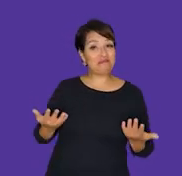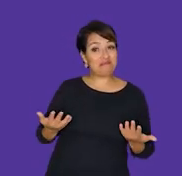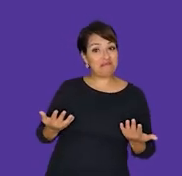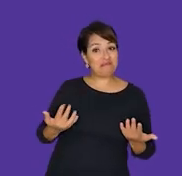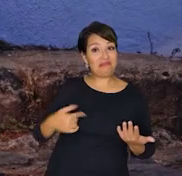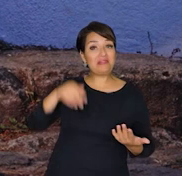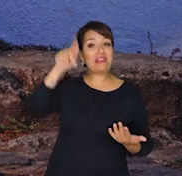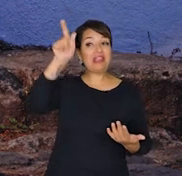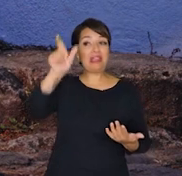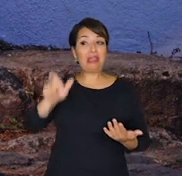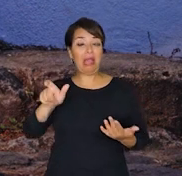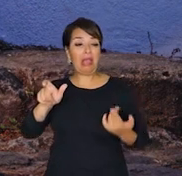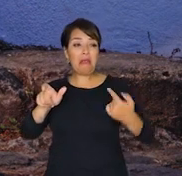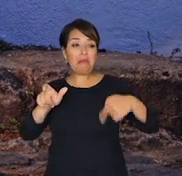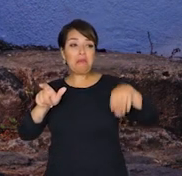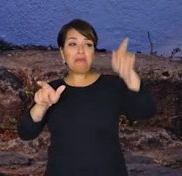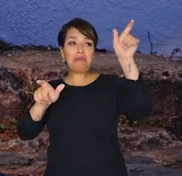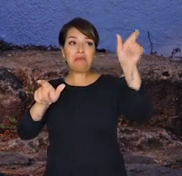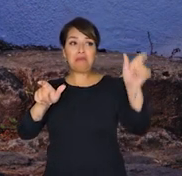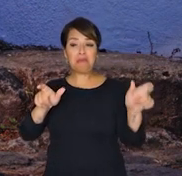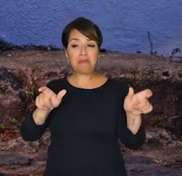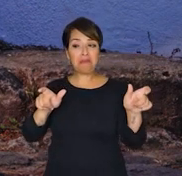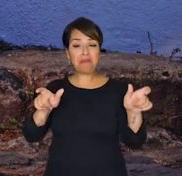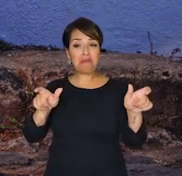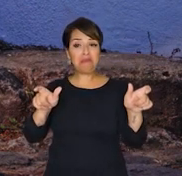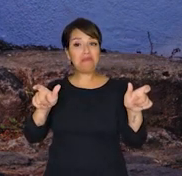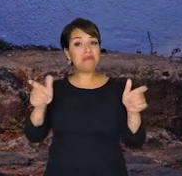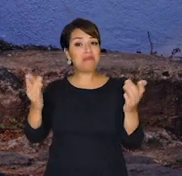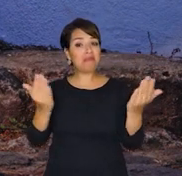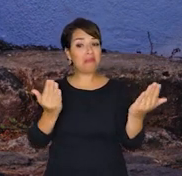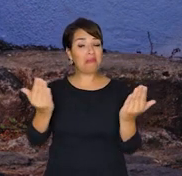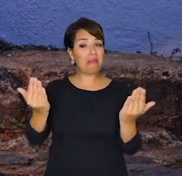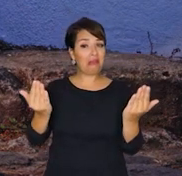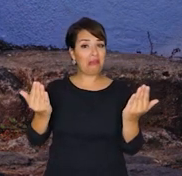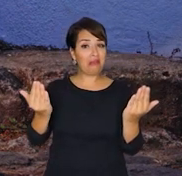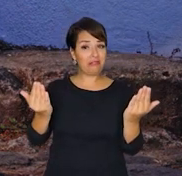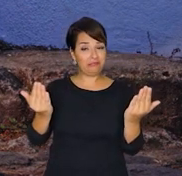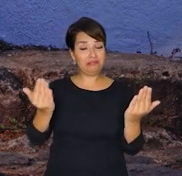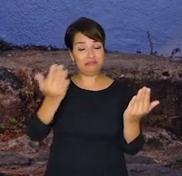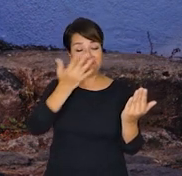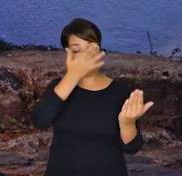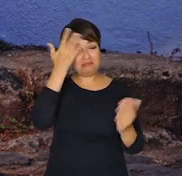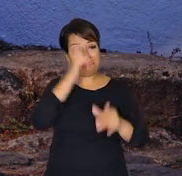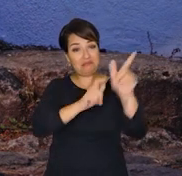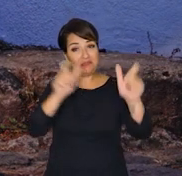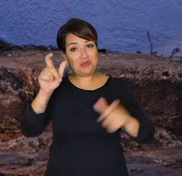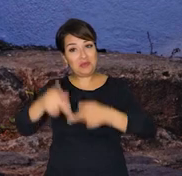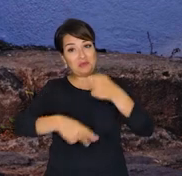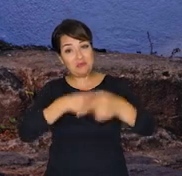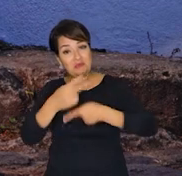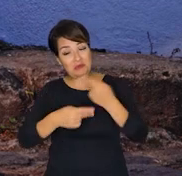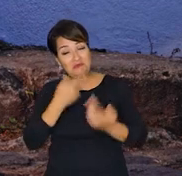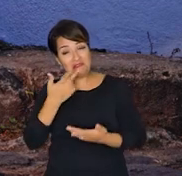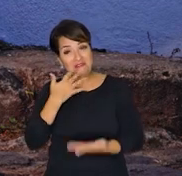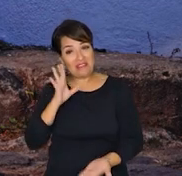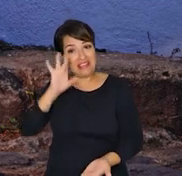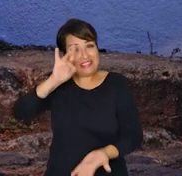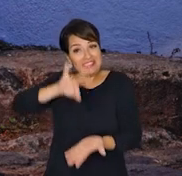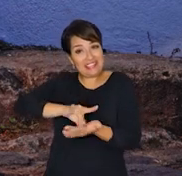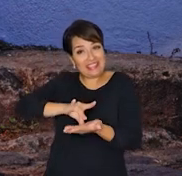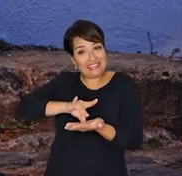Quem é quem pra valer é o que o povo vai dizer.